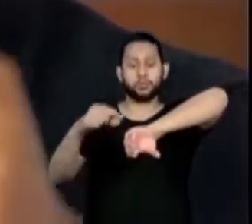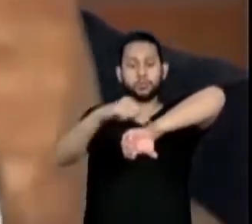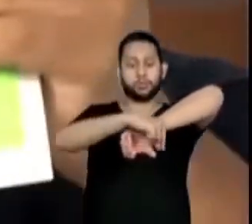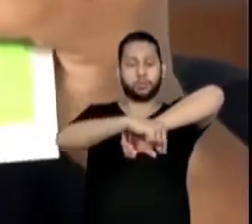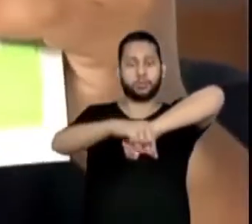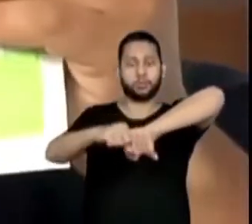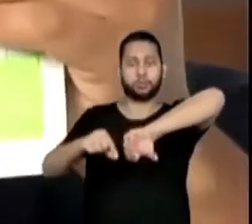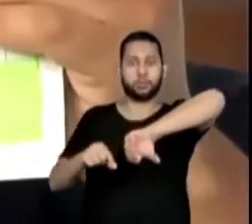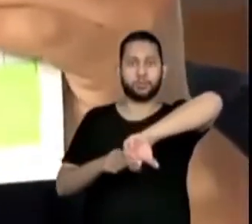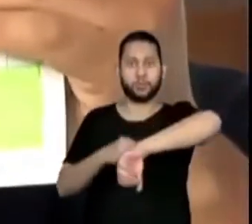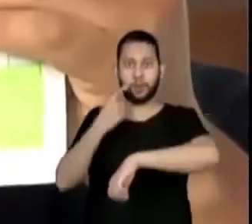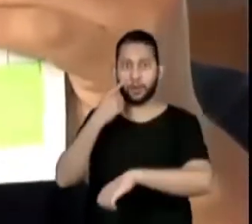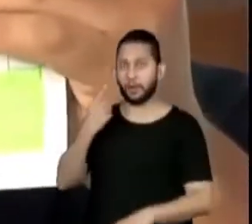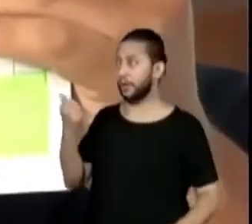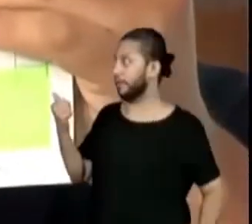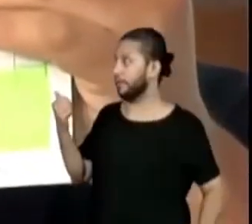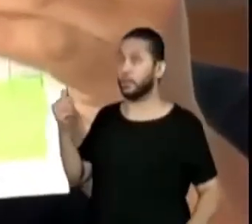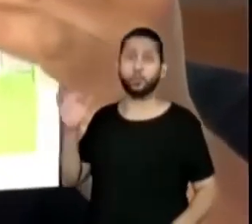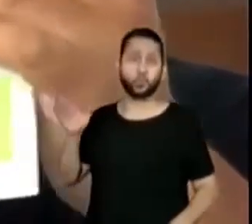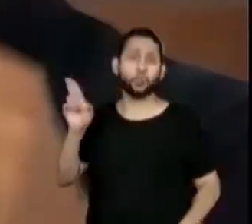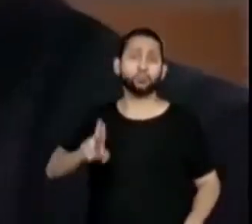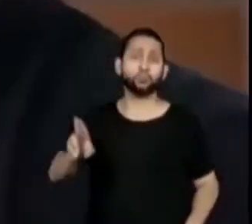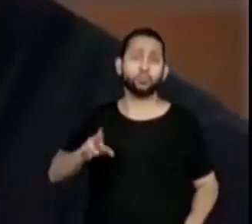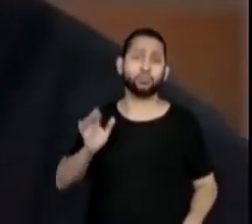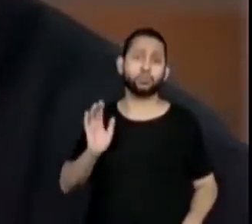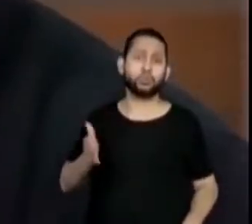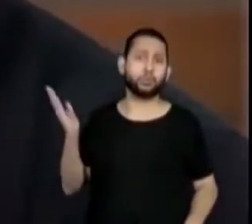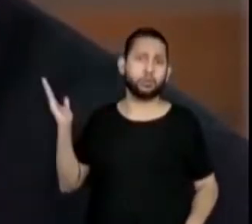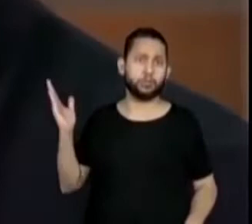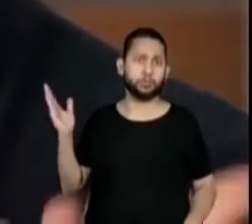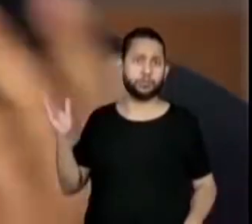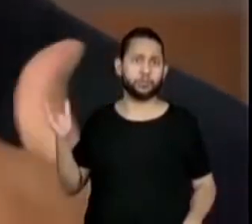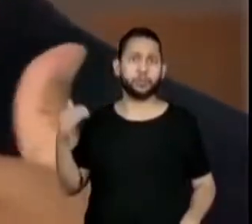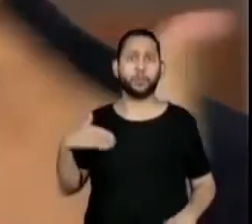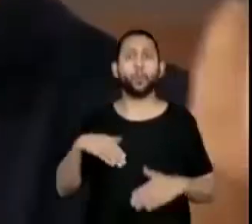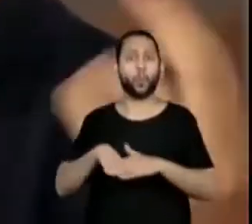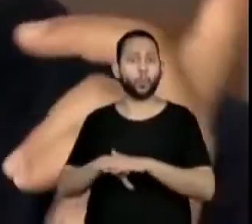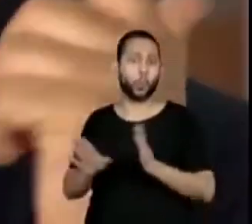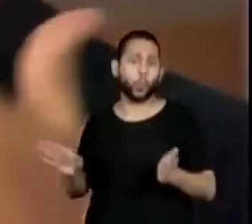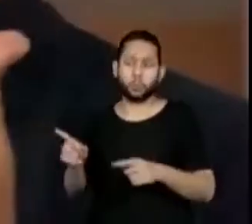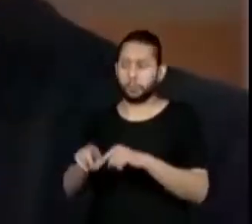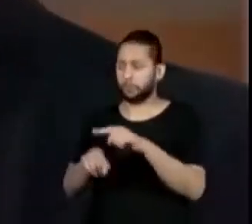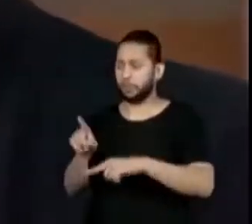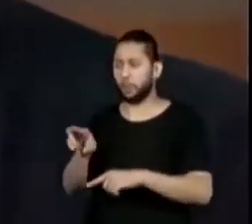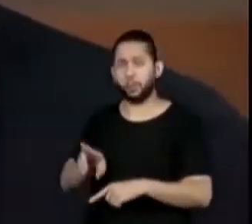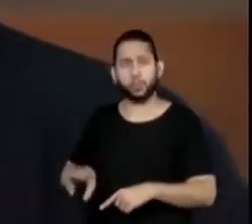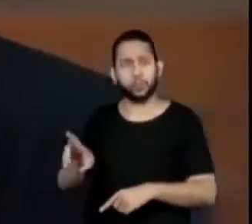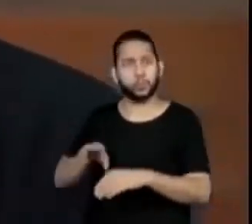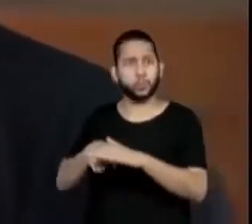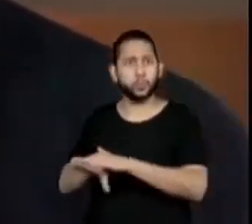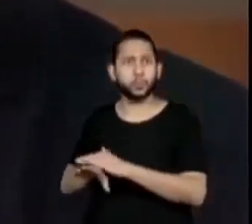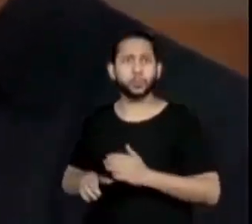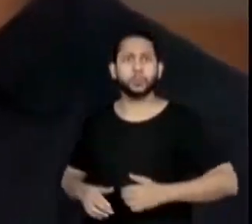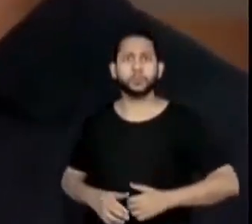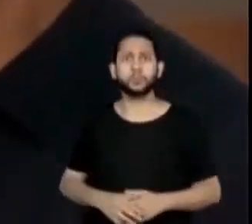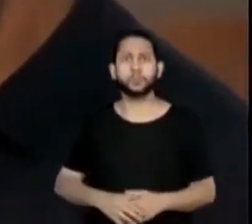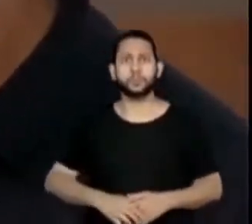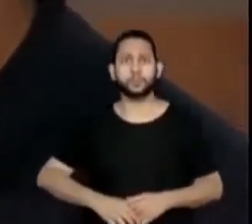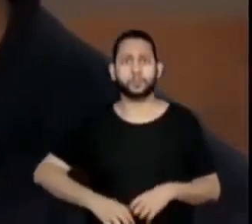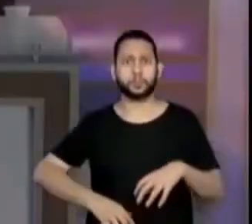peguei a sulfite que eu tinha, que já estava usada, né? Então, eu guardei o material, que eu podia reaproveitar. Vou reaproveitar